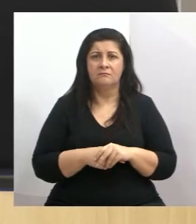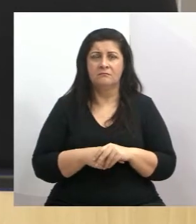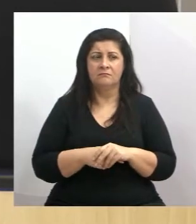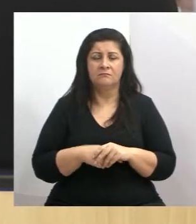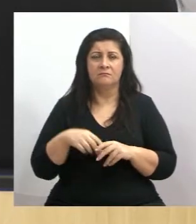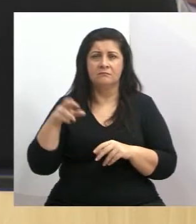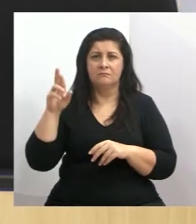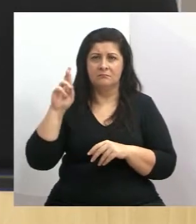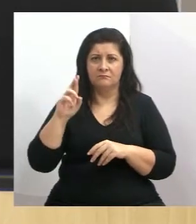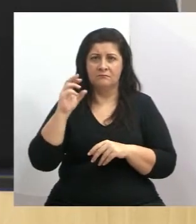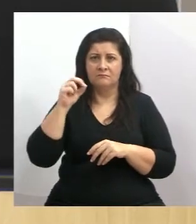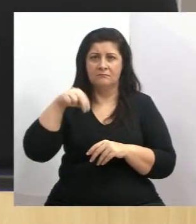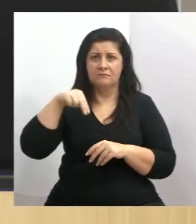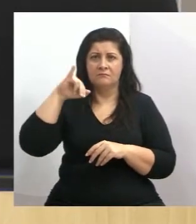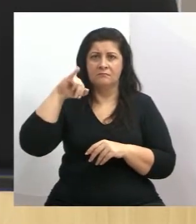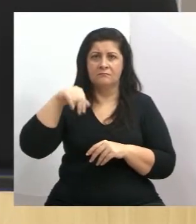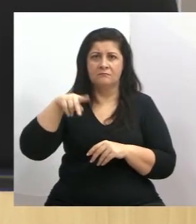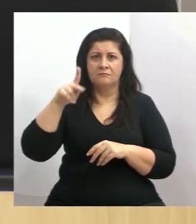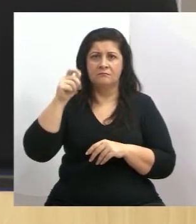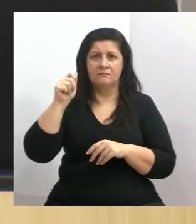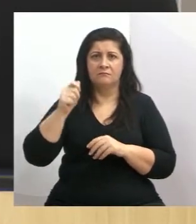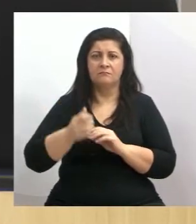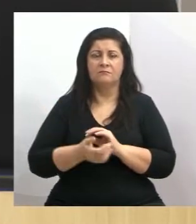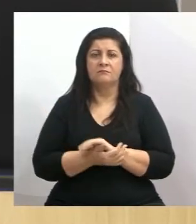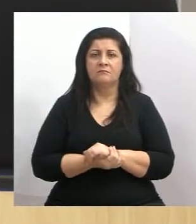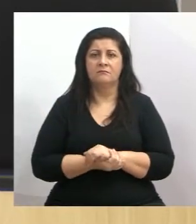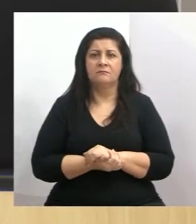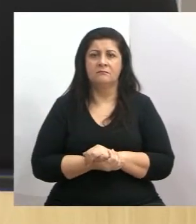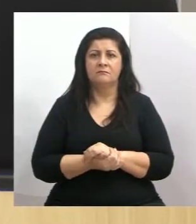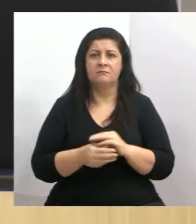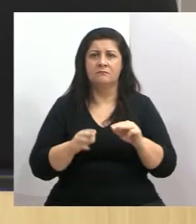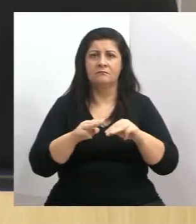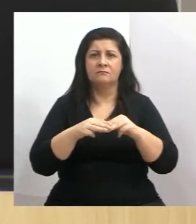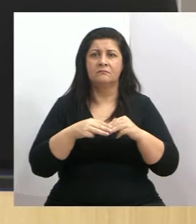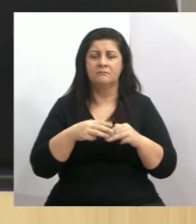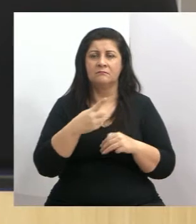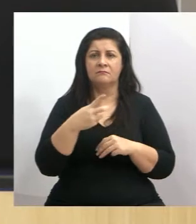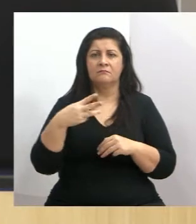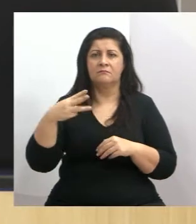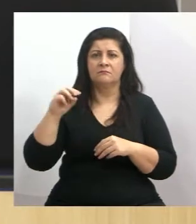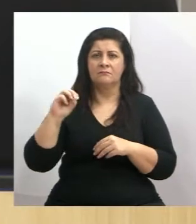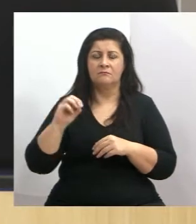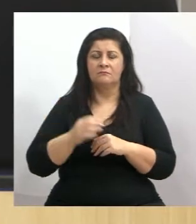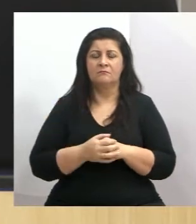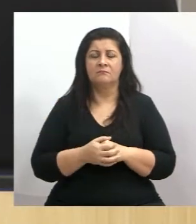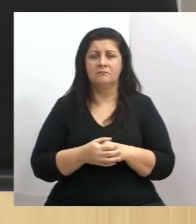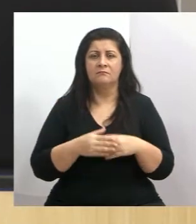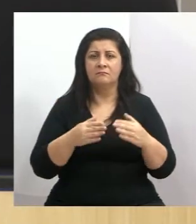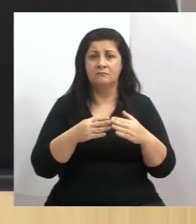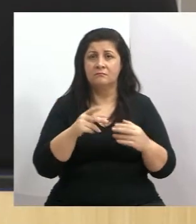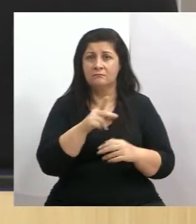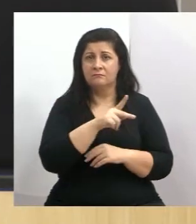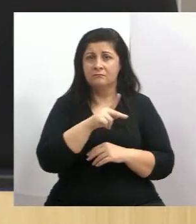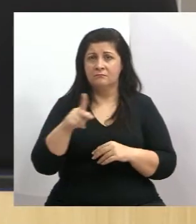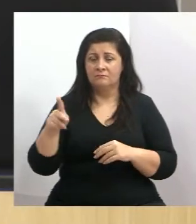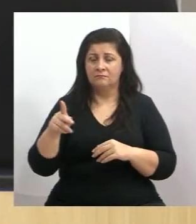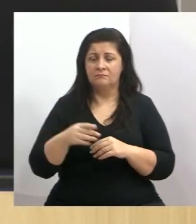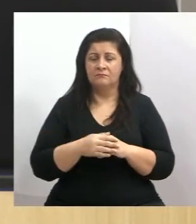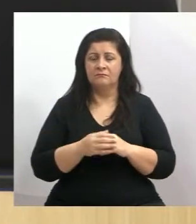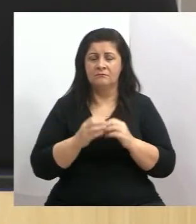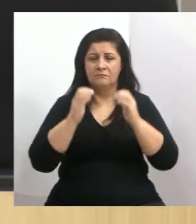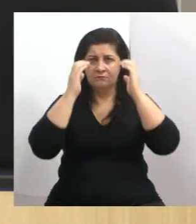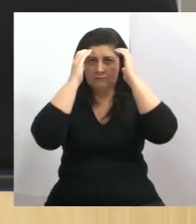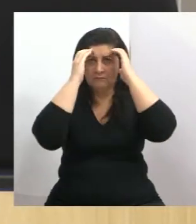Vereador rainha a Moção 120 2021 é queremos refletir o senhor presidente dessa casa